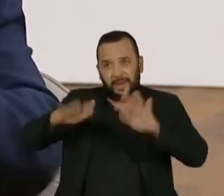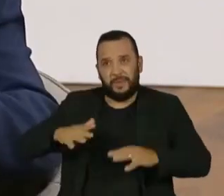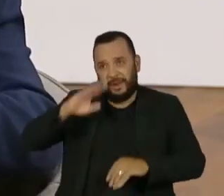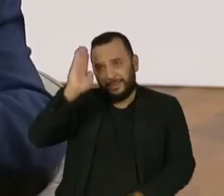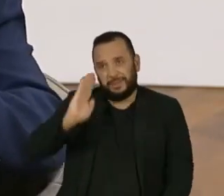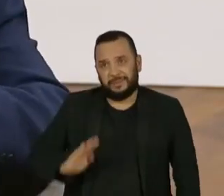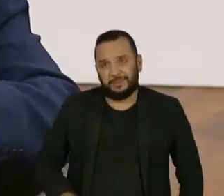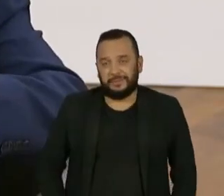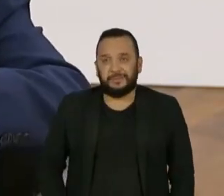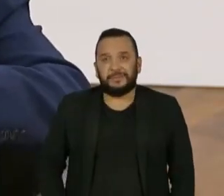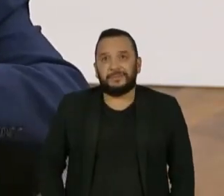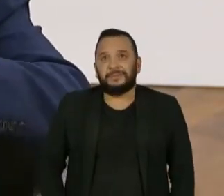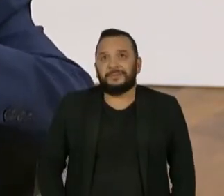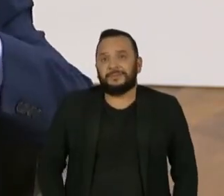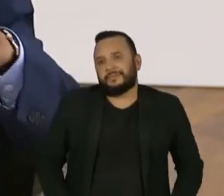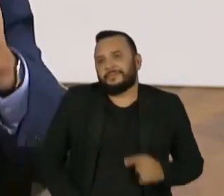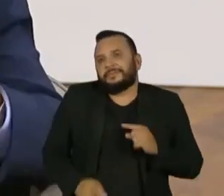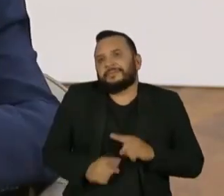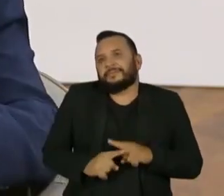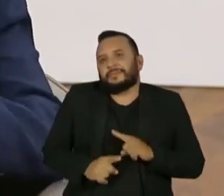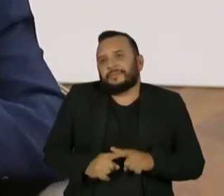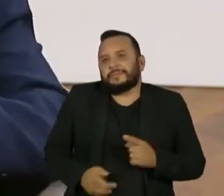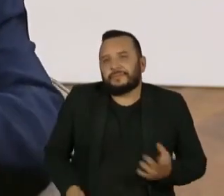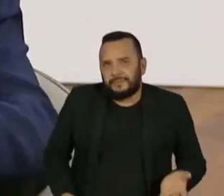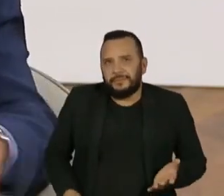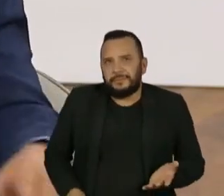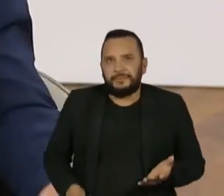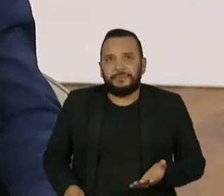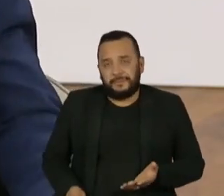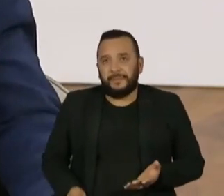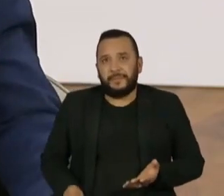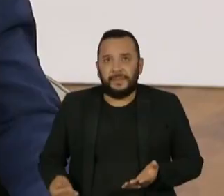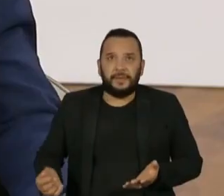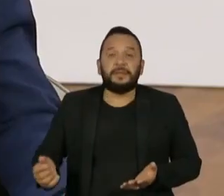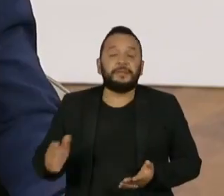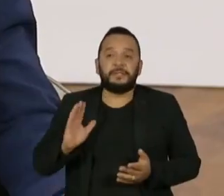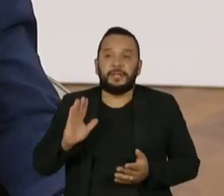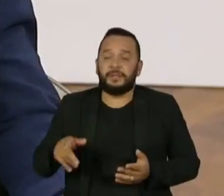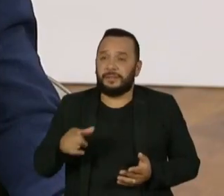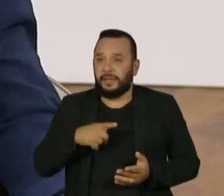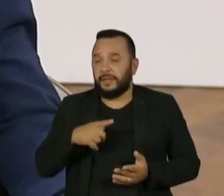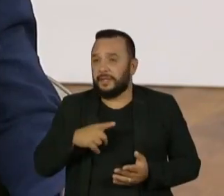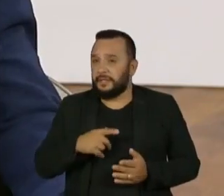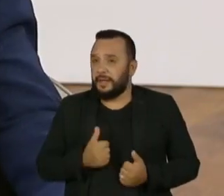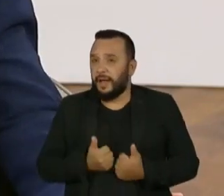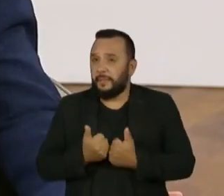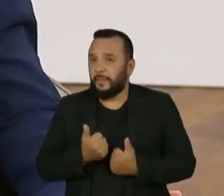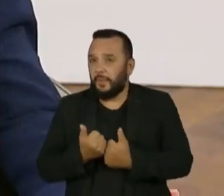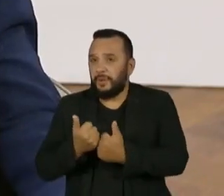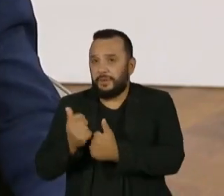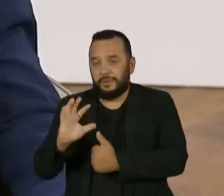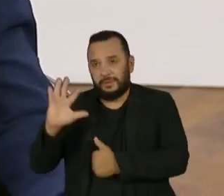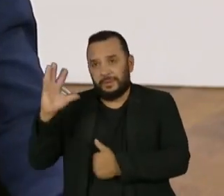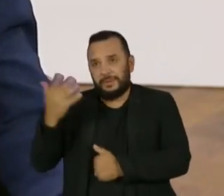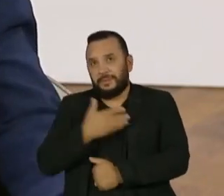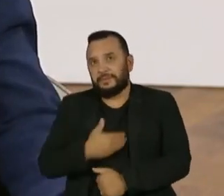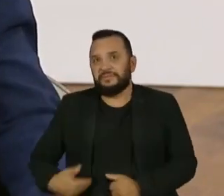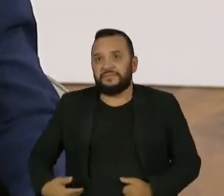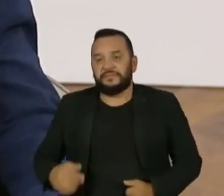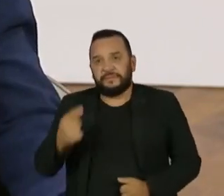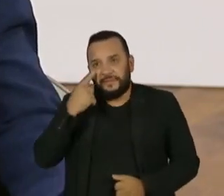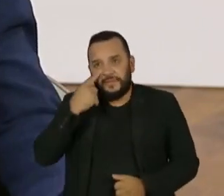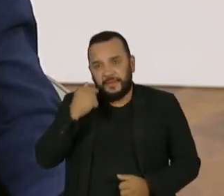porque, desta vez, há uma certa boa vontade em relação ao que está acontecendo no governo. Vejam que o déficit desse ano foi